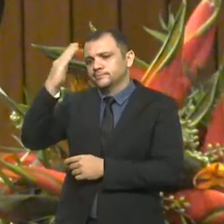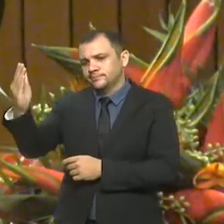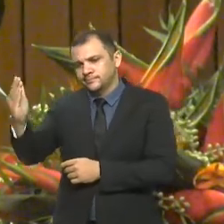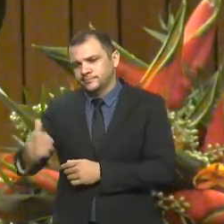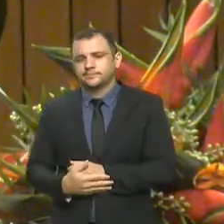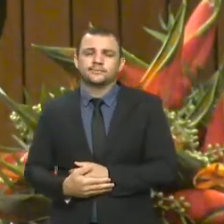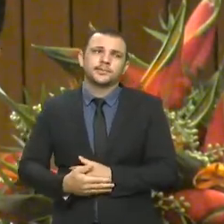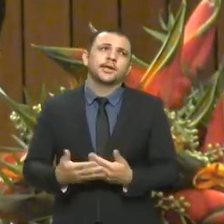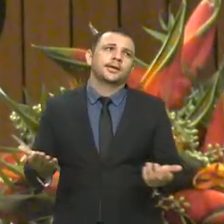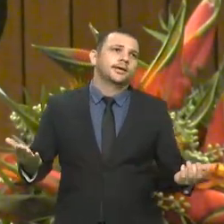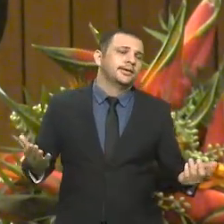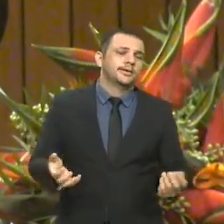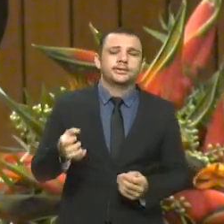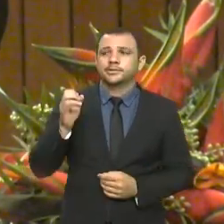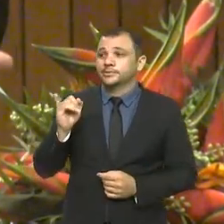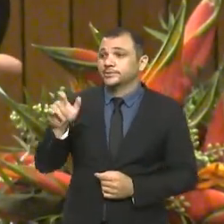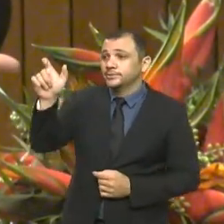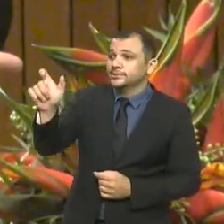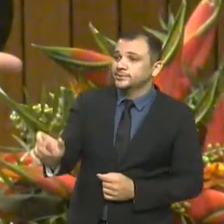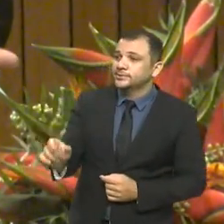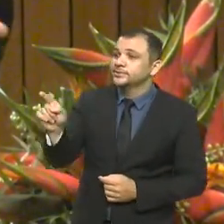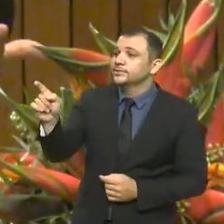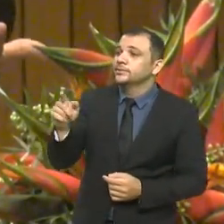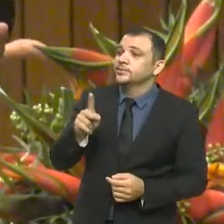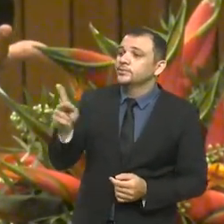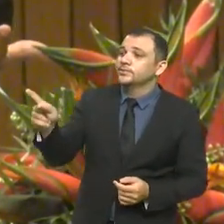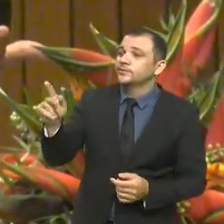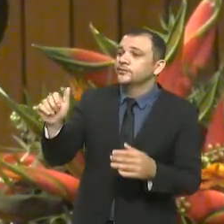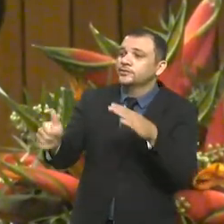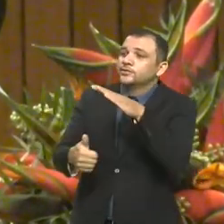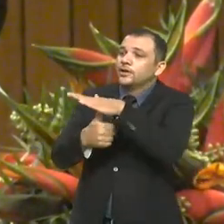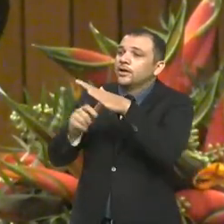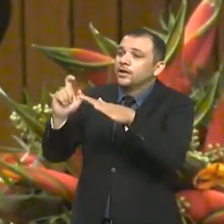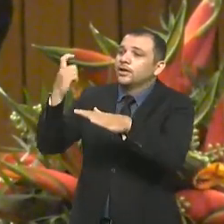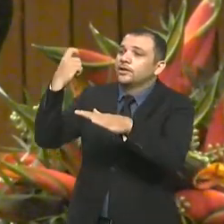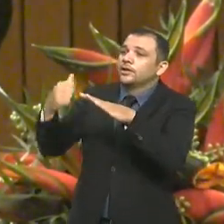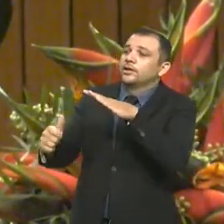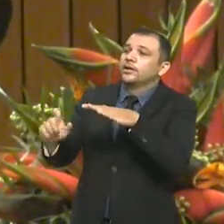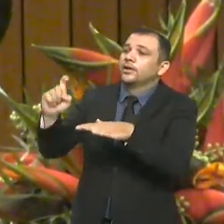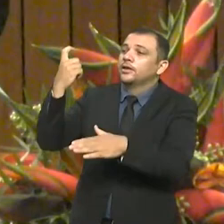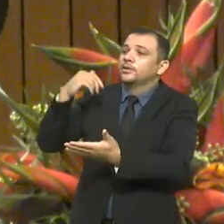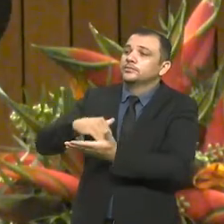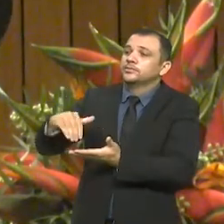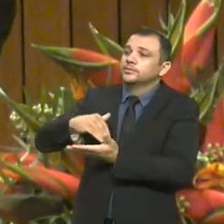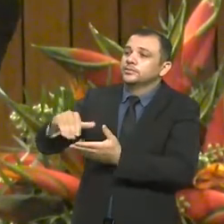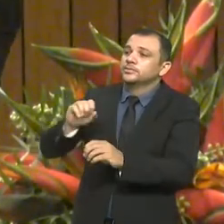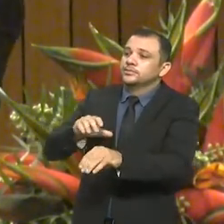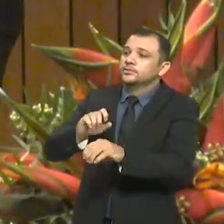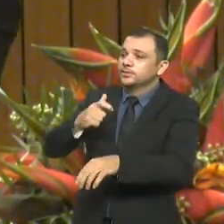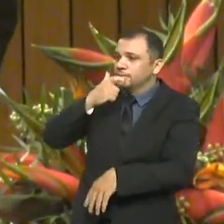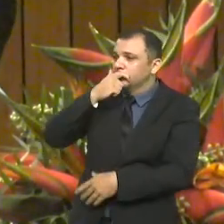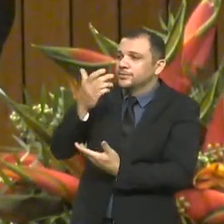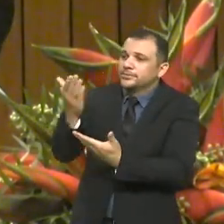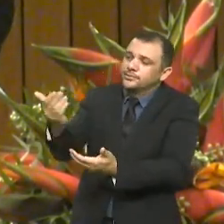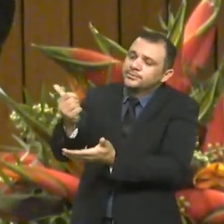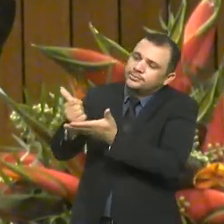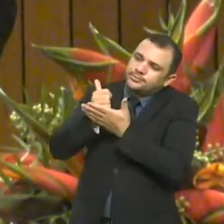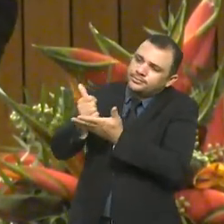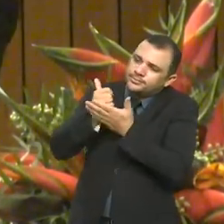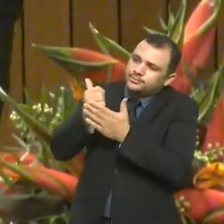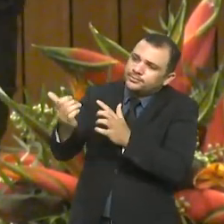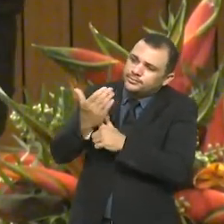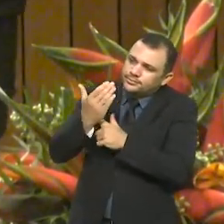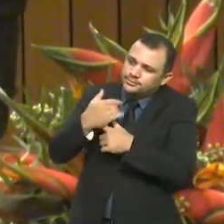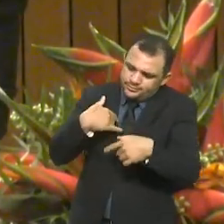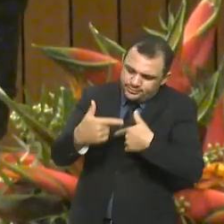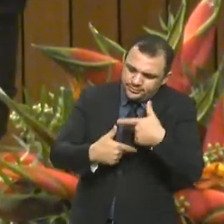seria, deputado Elton, sem o professor, ex-reitor, ex-secretário de Educação, deputado César Pires, para me ajudar, me auxiliar nas minhas ações